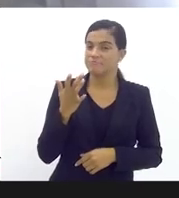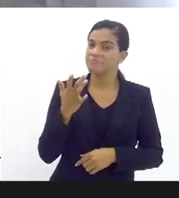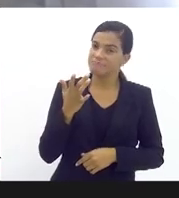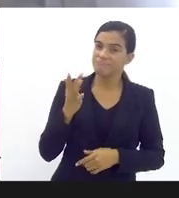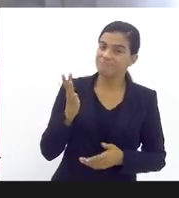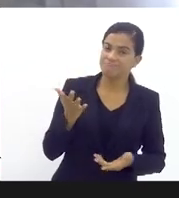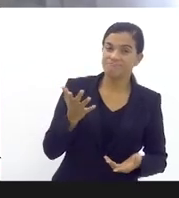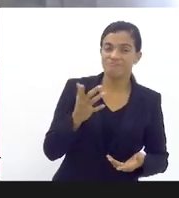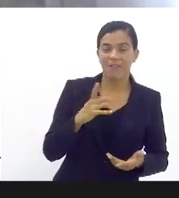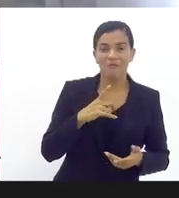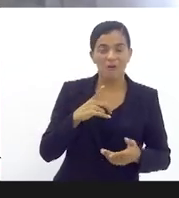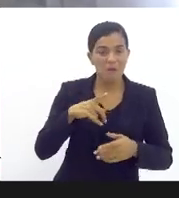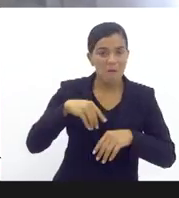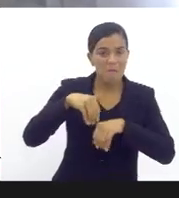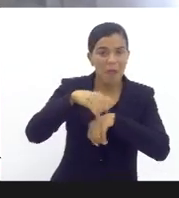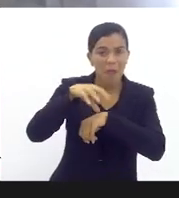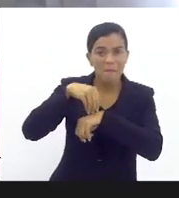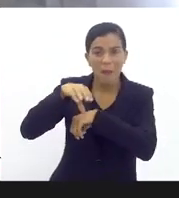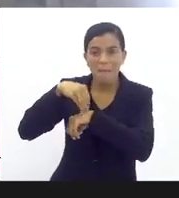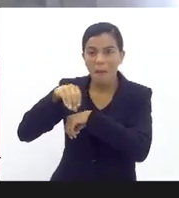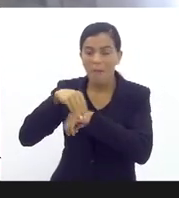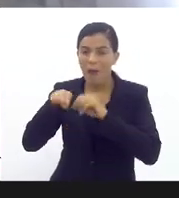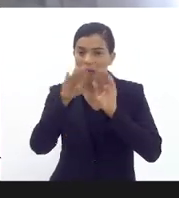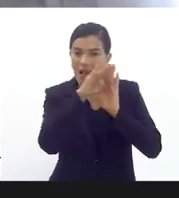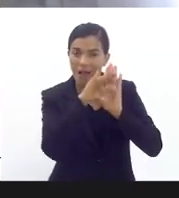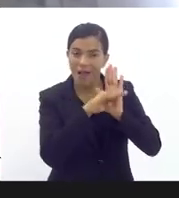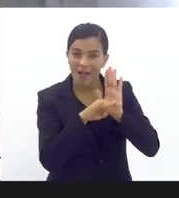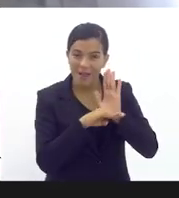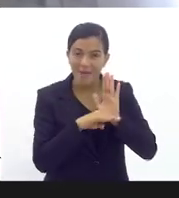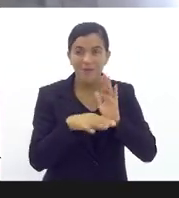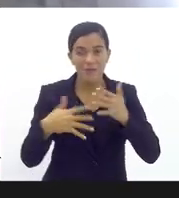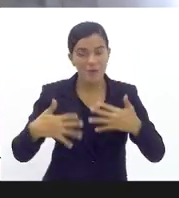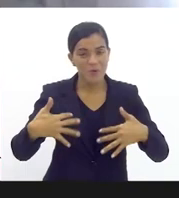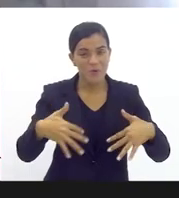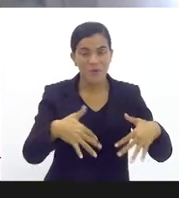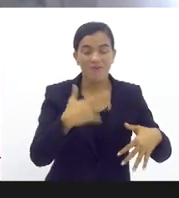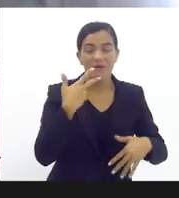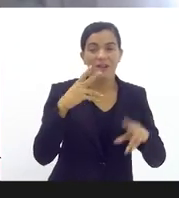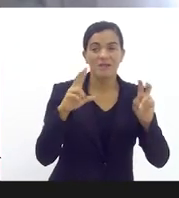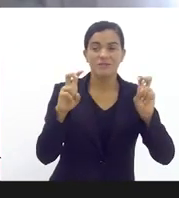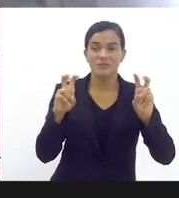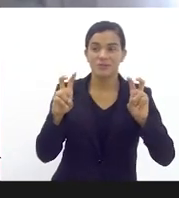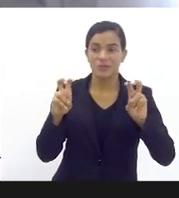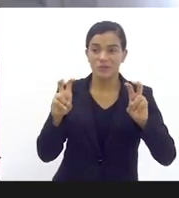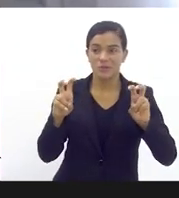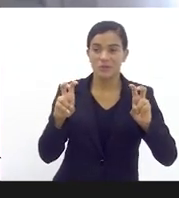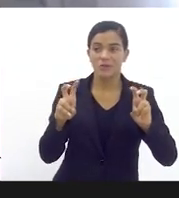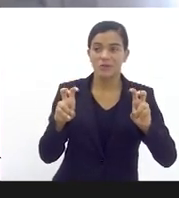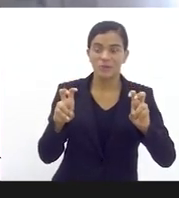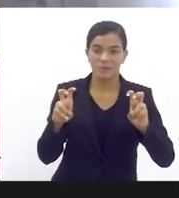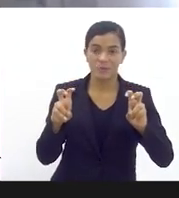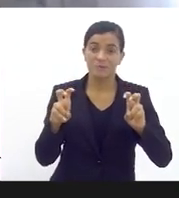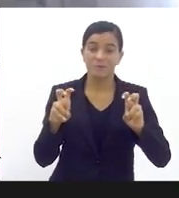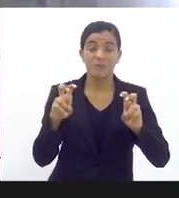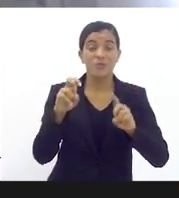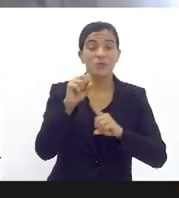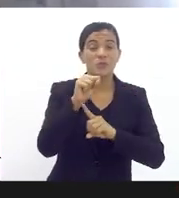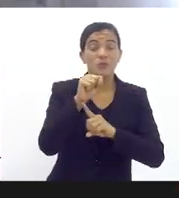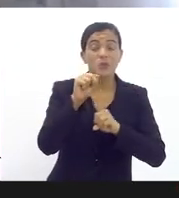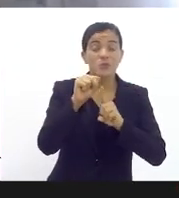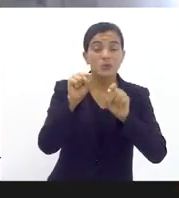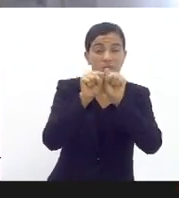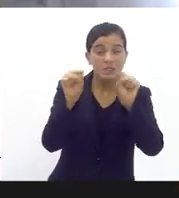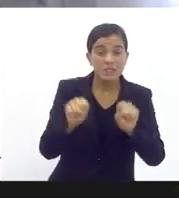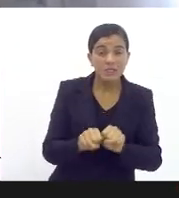foram trazidas várias pautas, acho que eu gostaria de reforçar algumas, né? Então, quando a gente fala do sistema de cotas